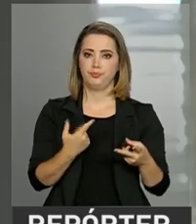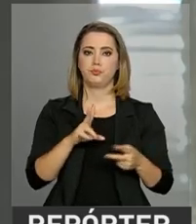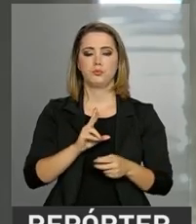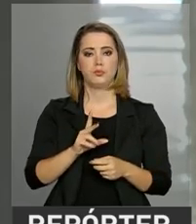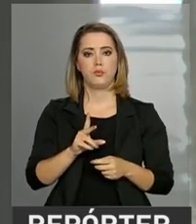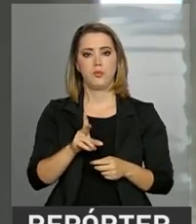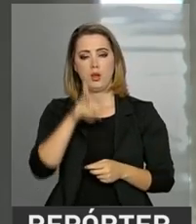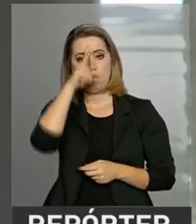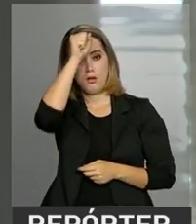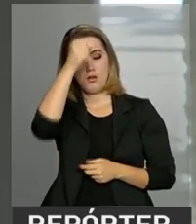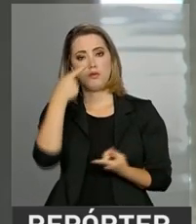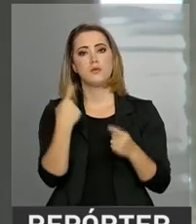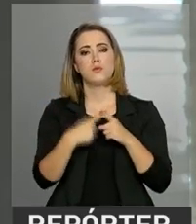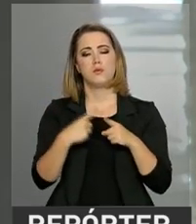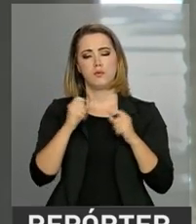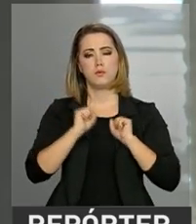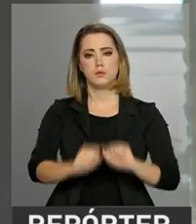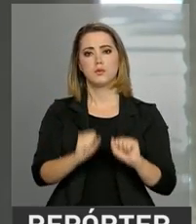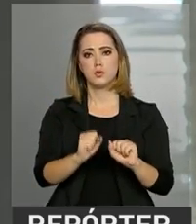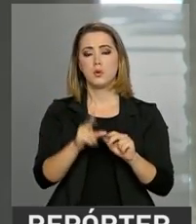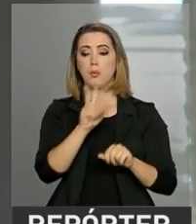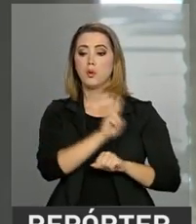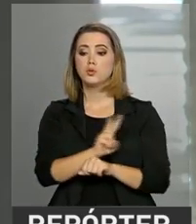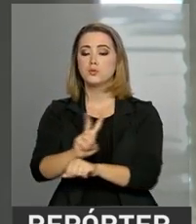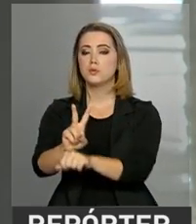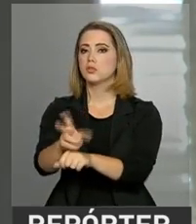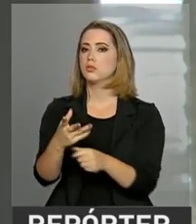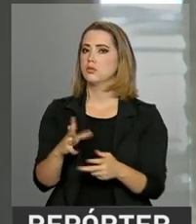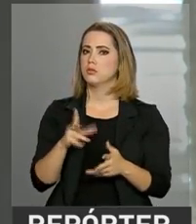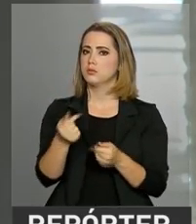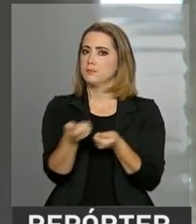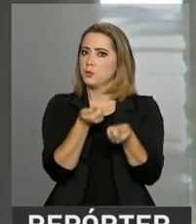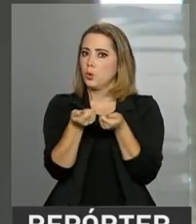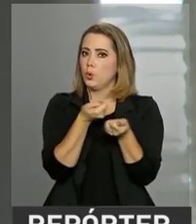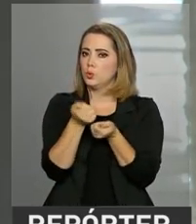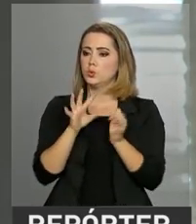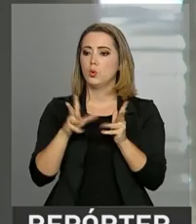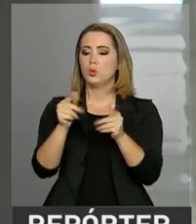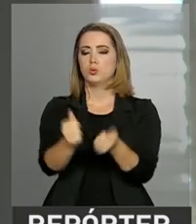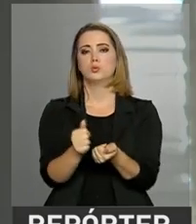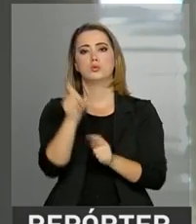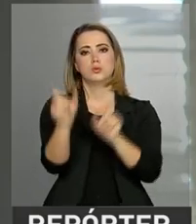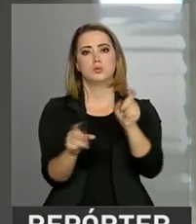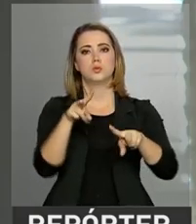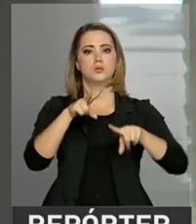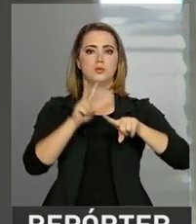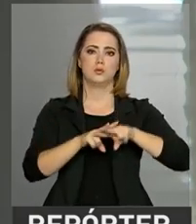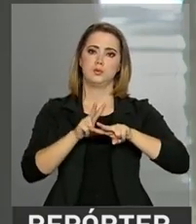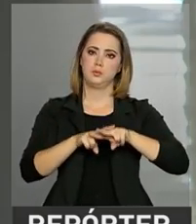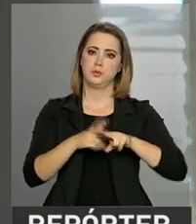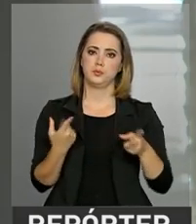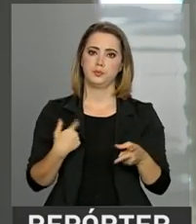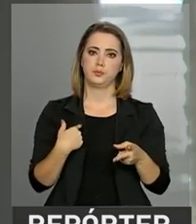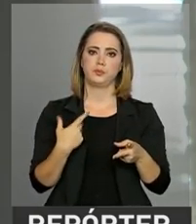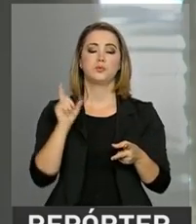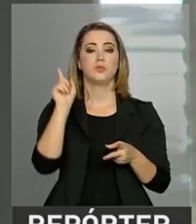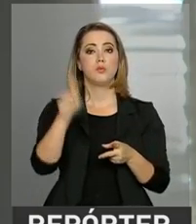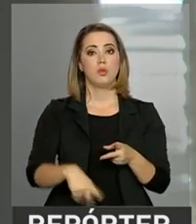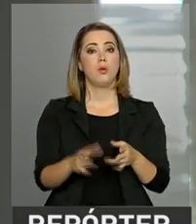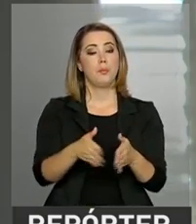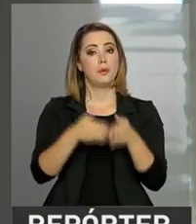poderá atuar nos serviços de guarda e vigilância e monitoramento custódia de presos a medida atende aos pedidos